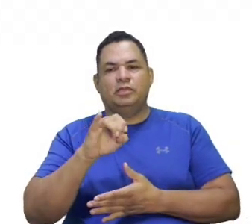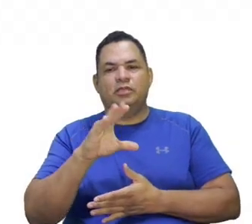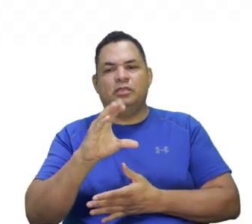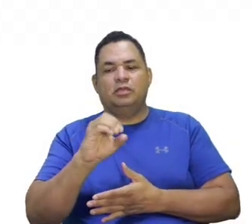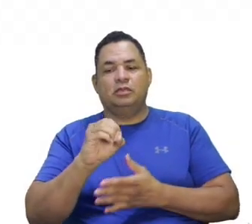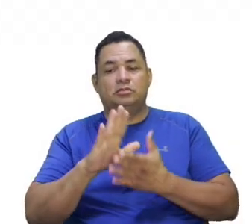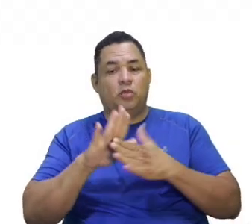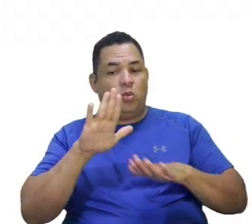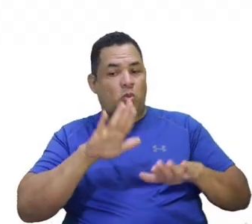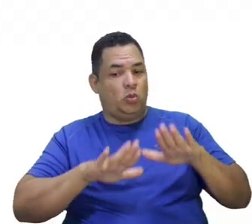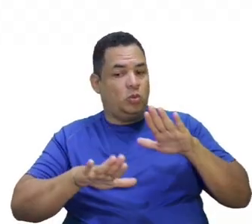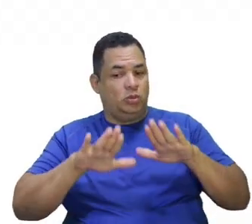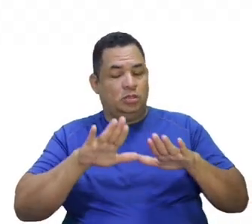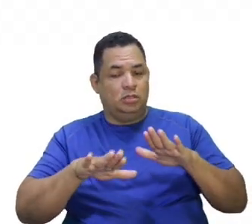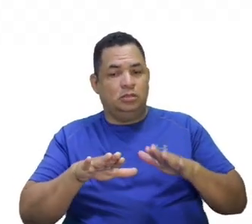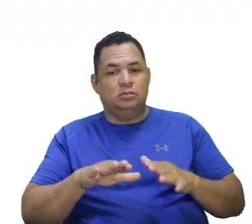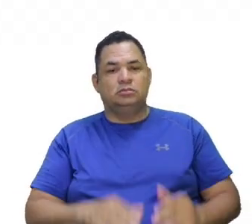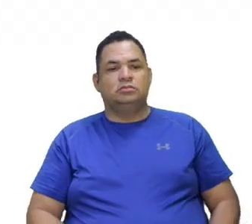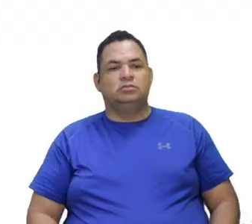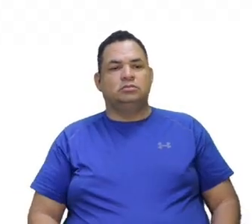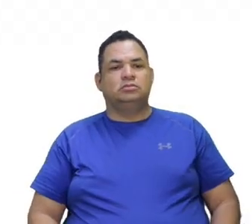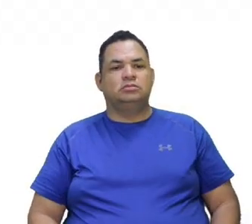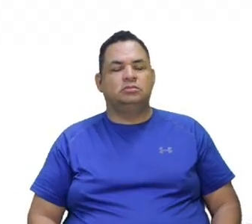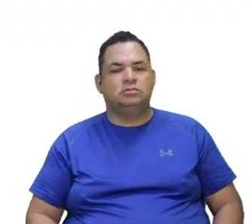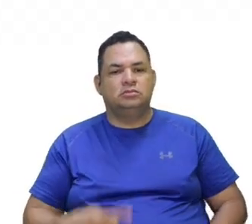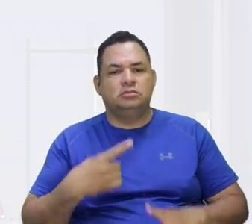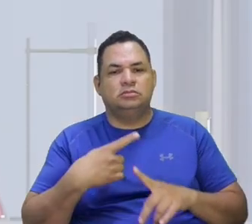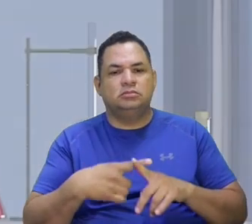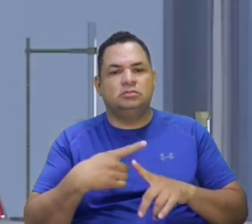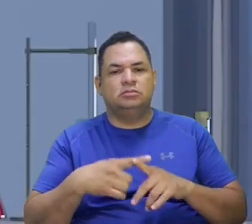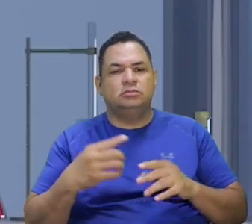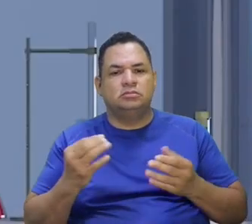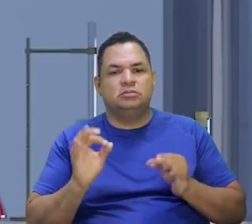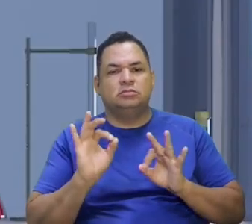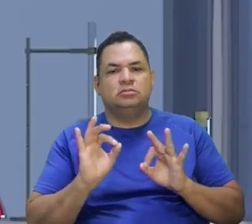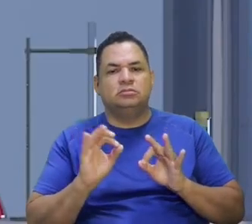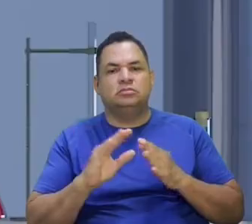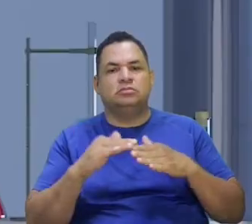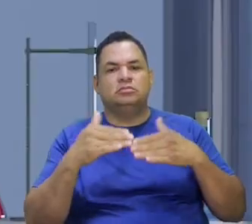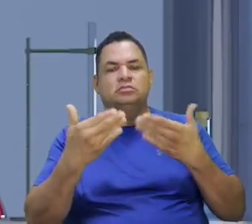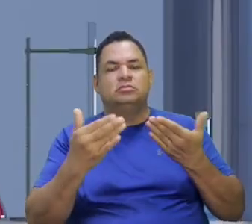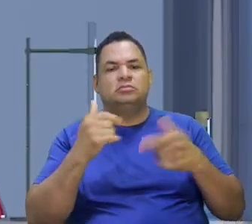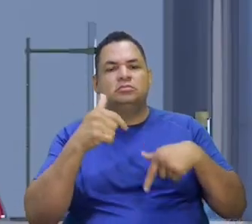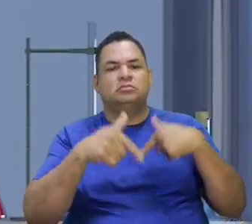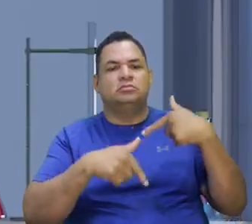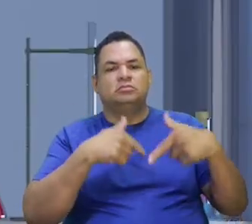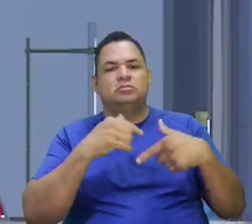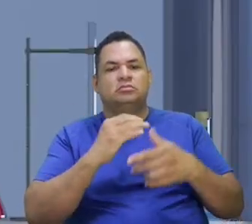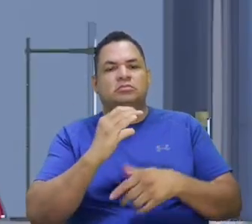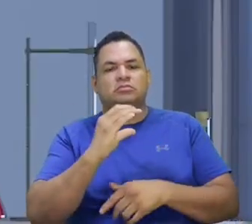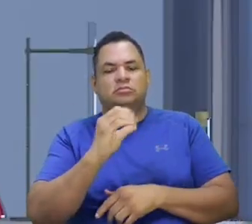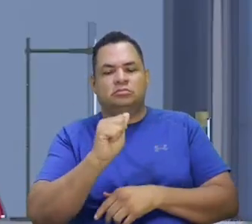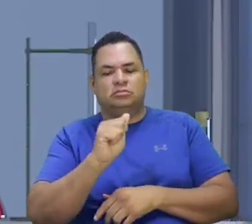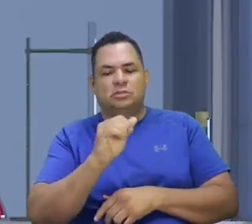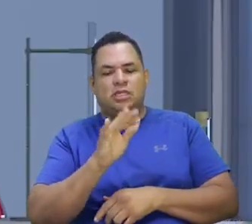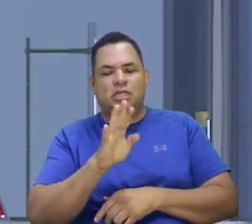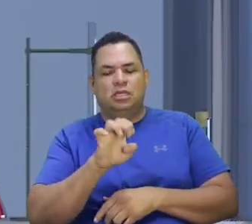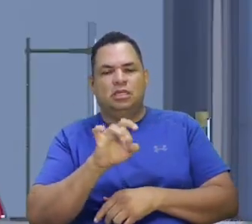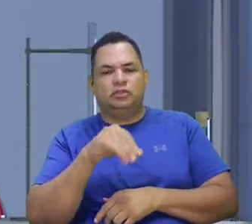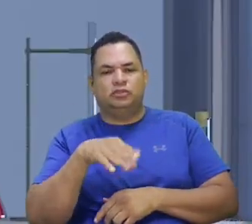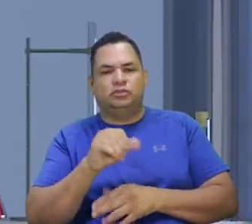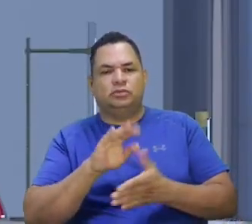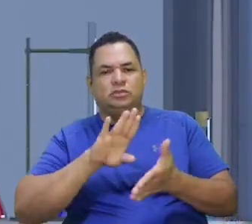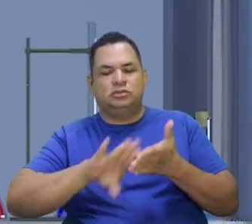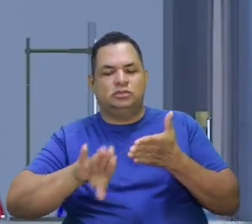tem que tomar cuidado. Porque o que acontece? Quando a gente está trabalhando os cátions, nós estamos